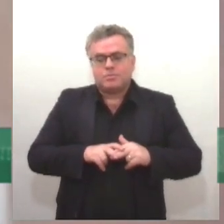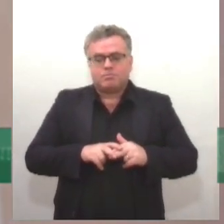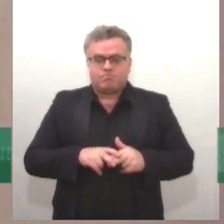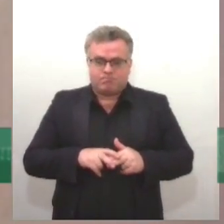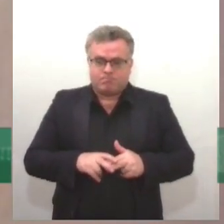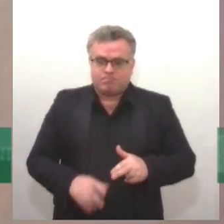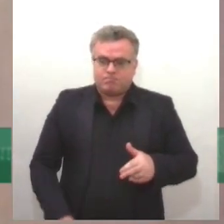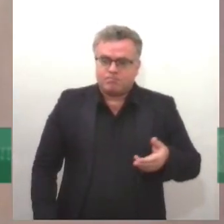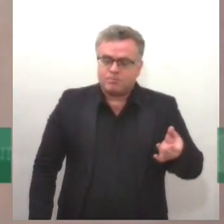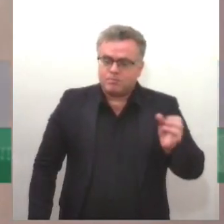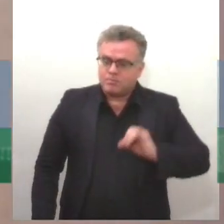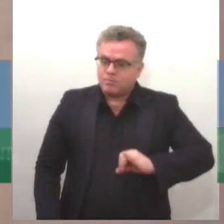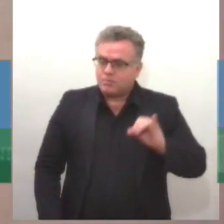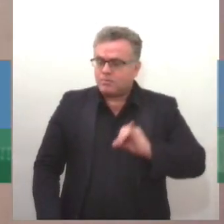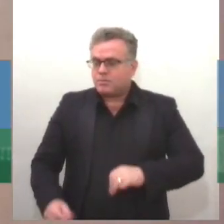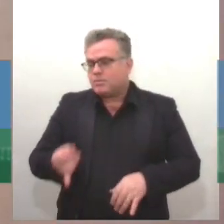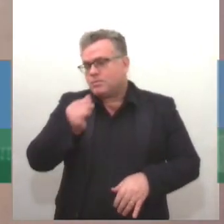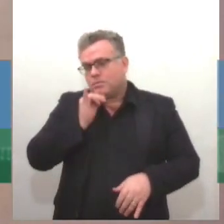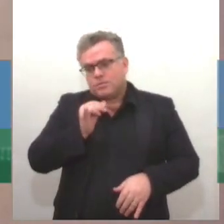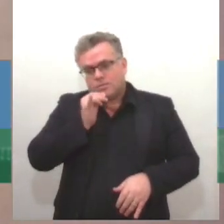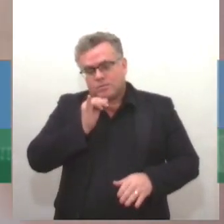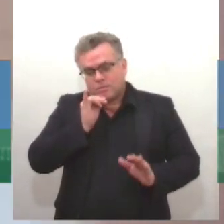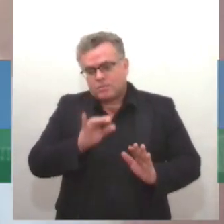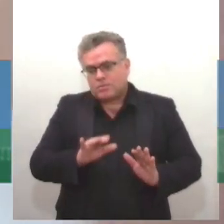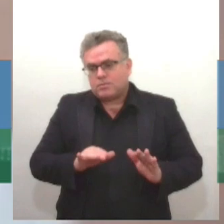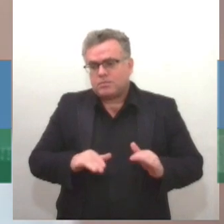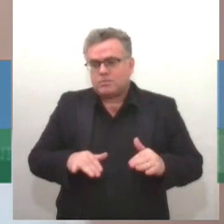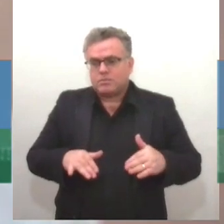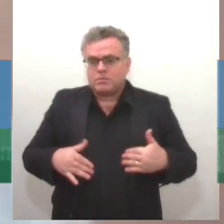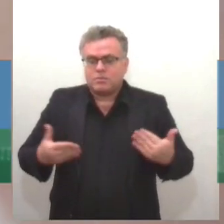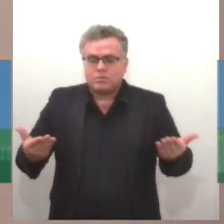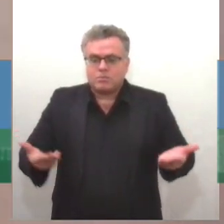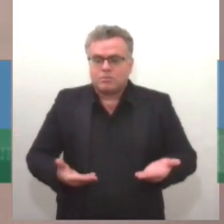por exemplo, hoje a gente tem